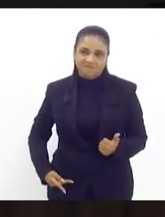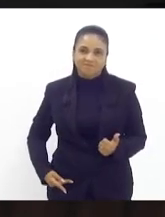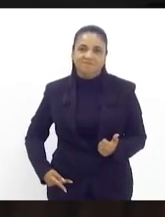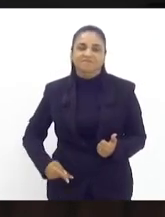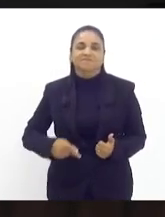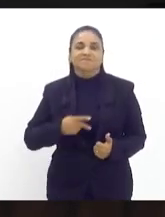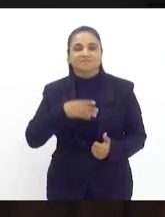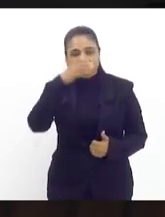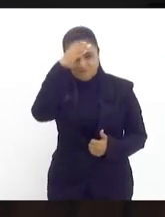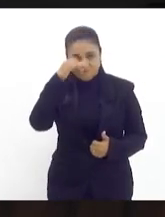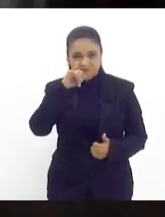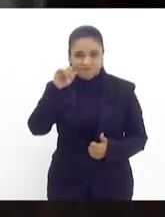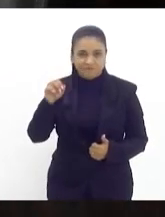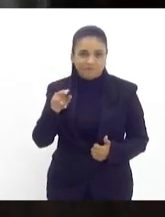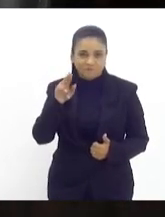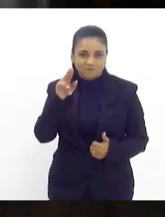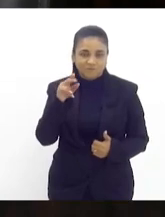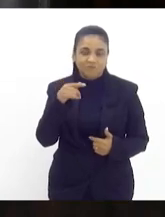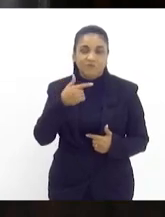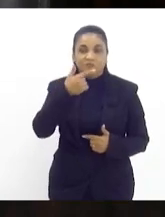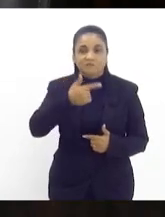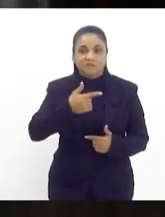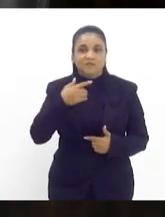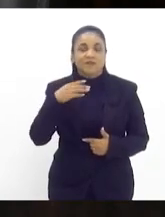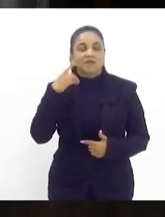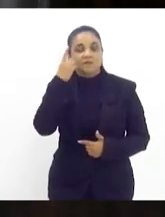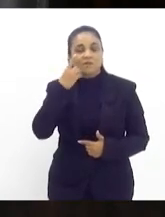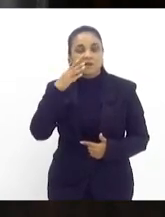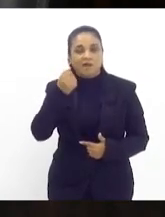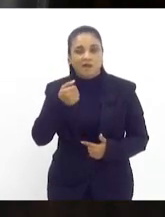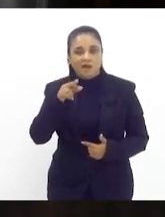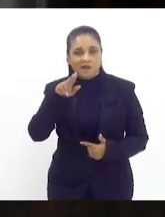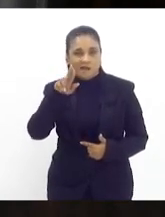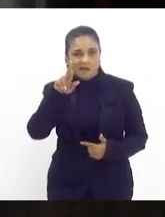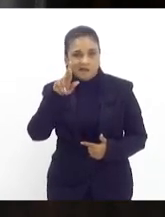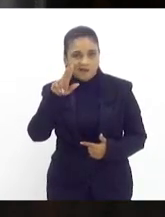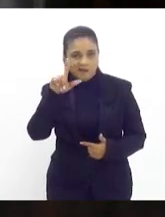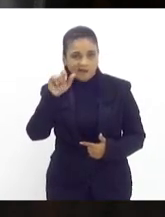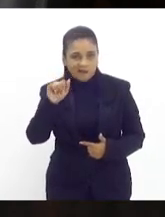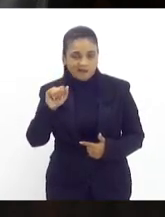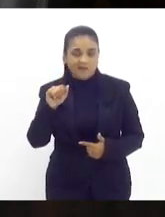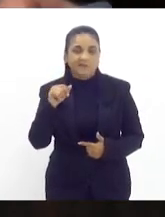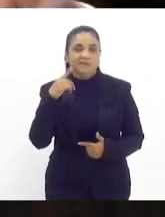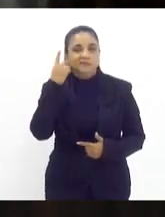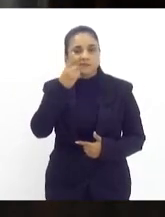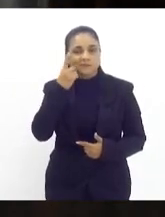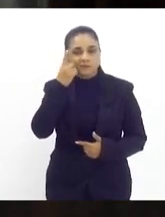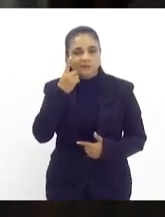senhores deputados ausentes. Deputada Carla Machado. Deputada...